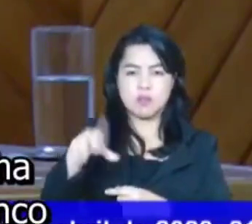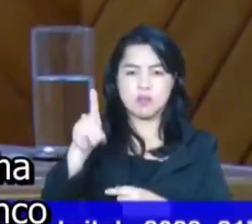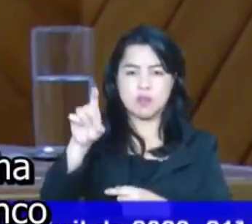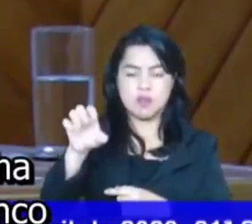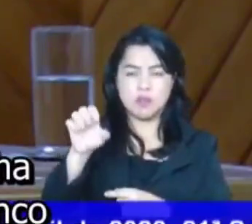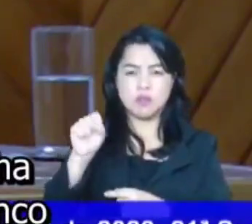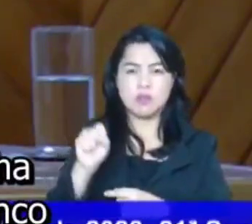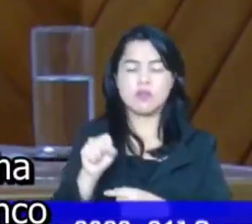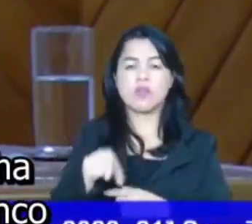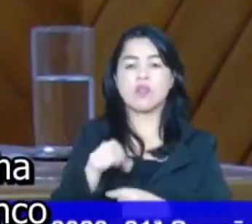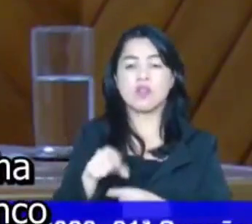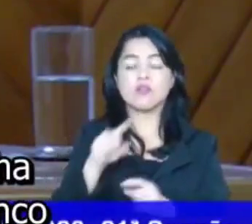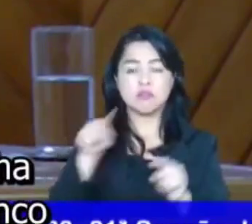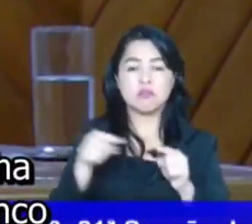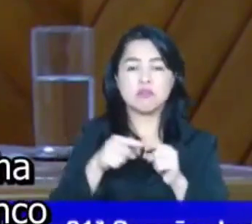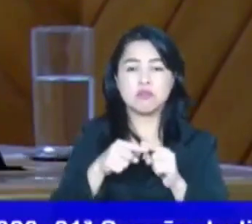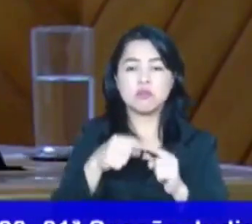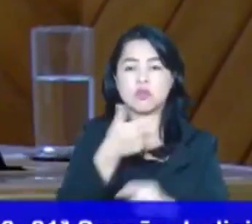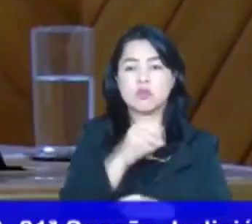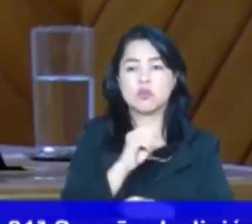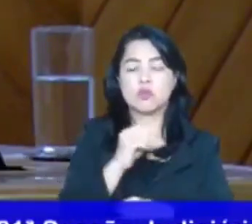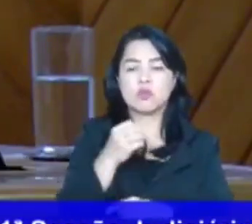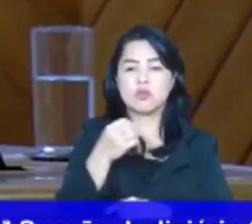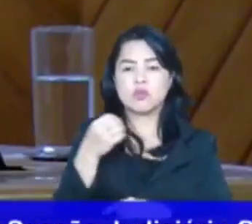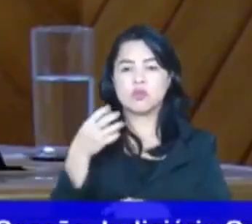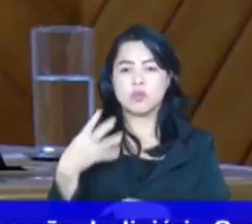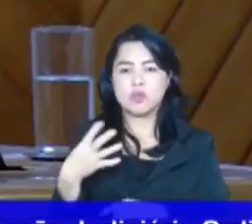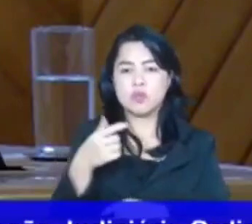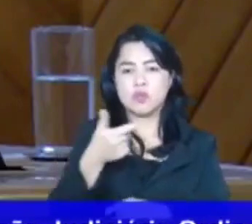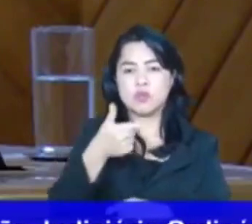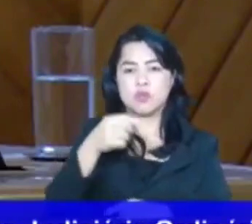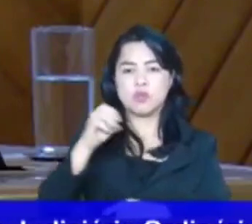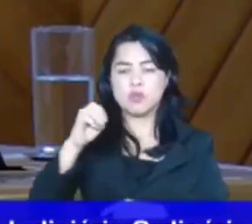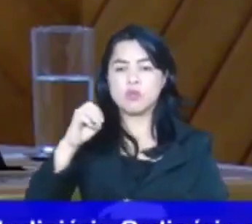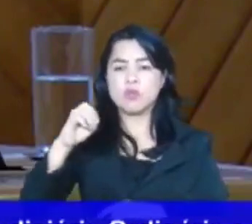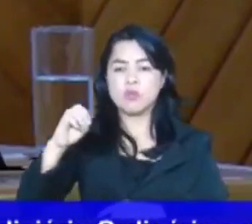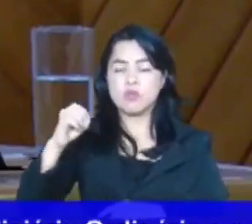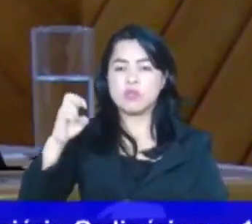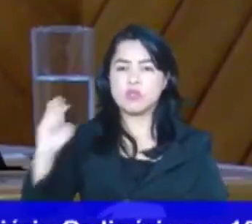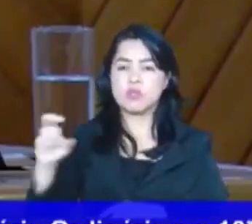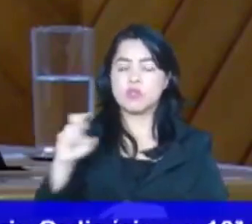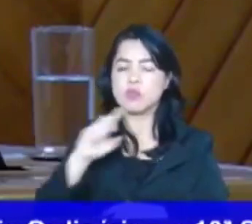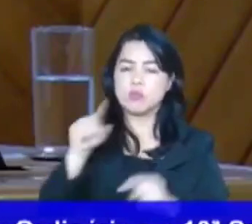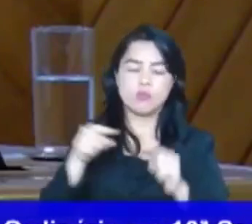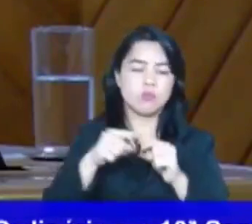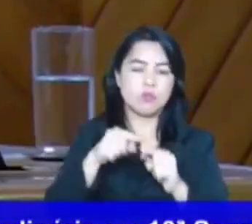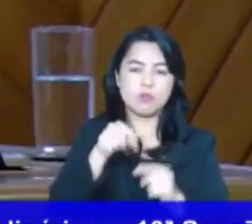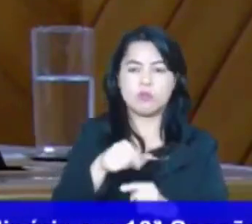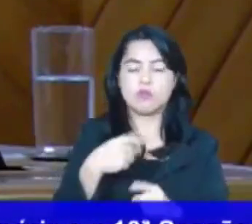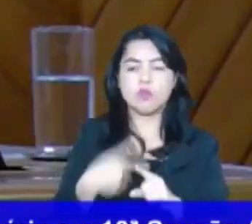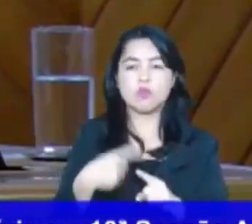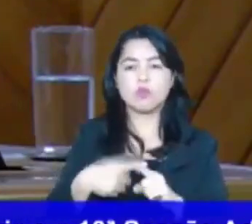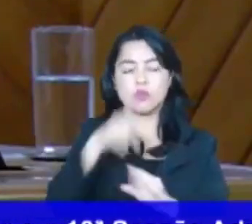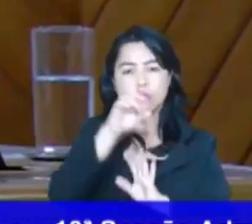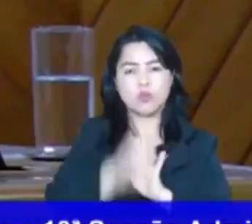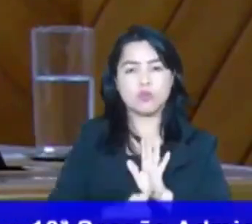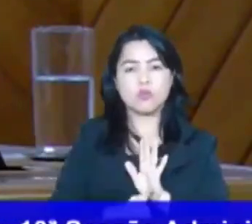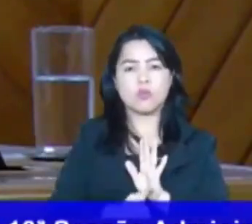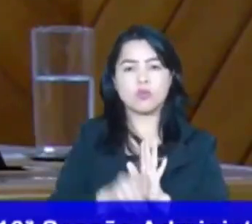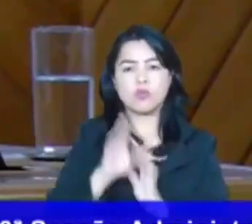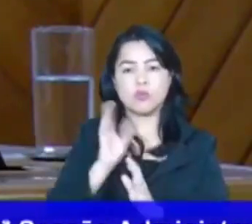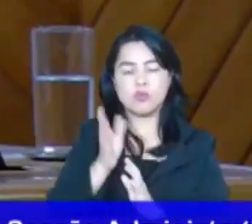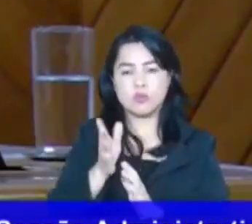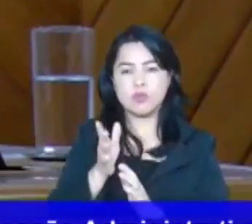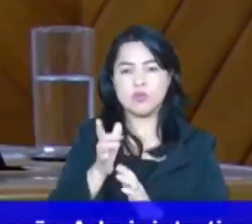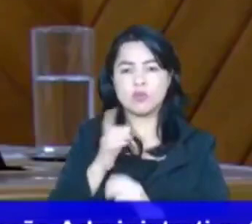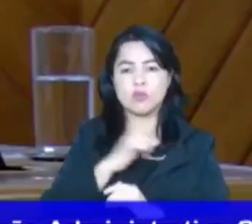acórdão TCU 2024-2005 não se aplica ao caso dele, porque o direito do recorrente já